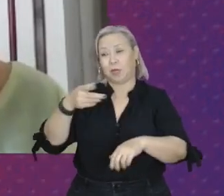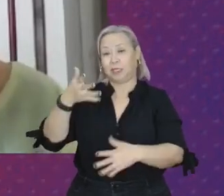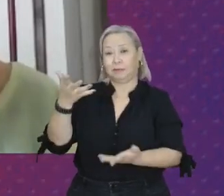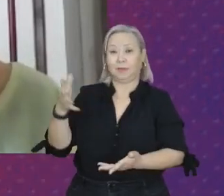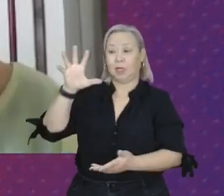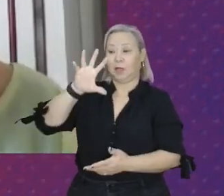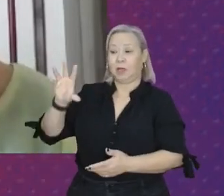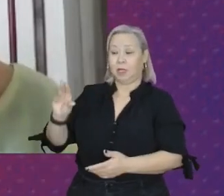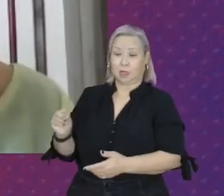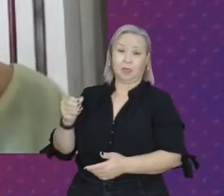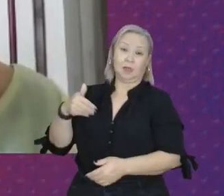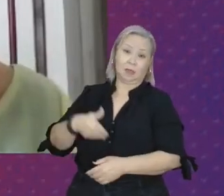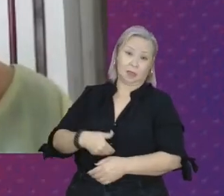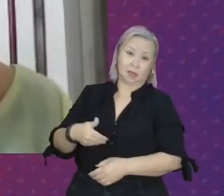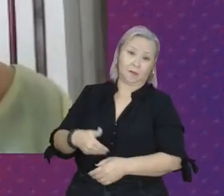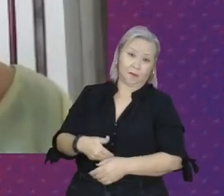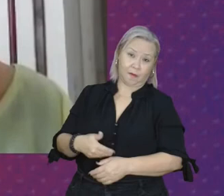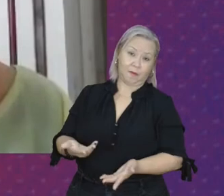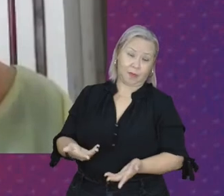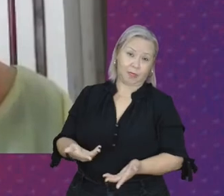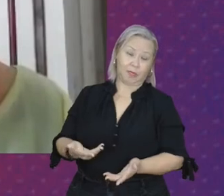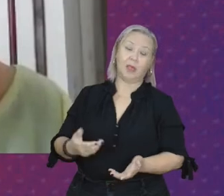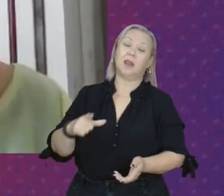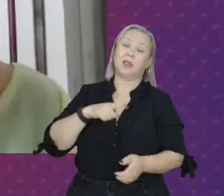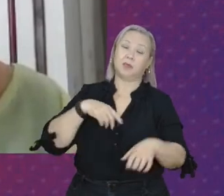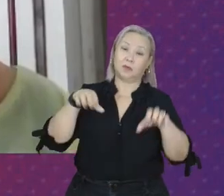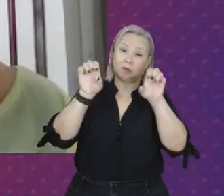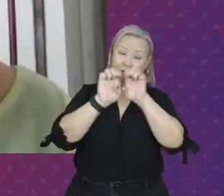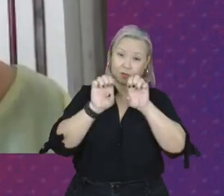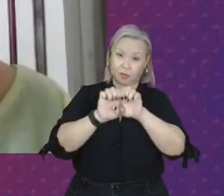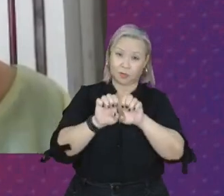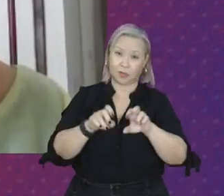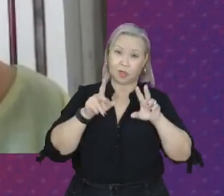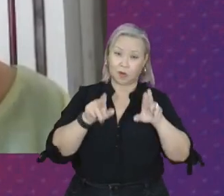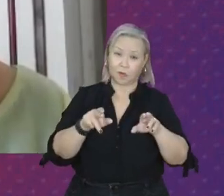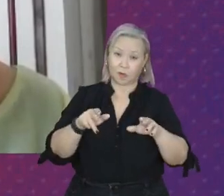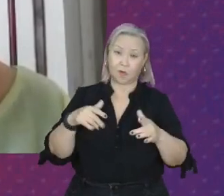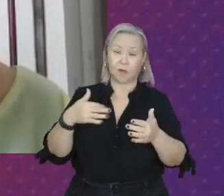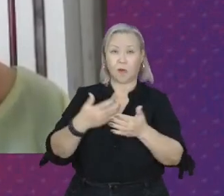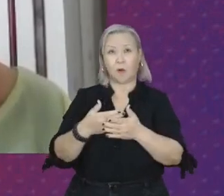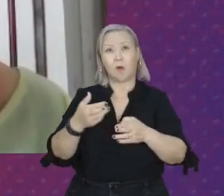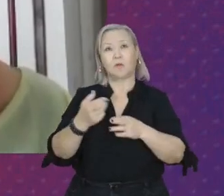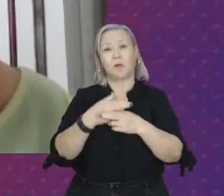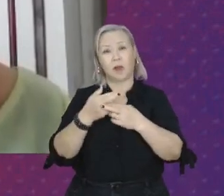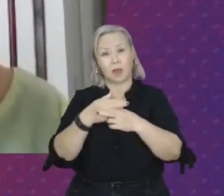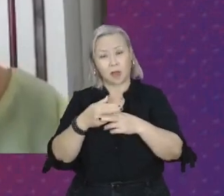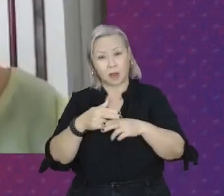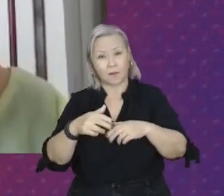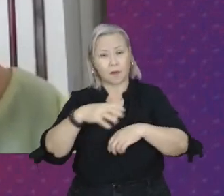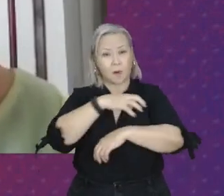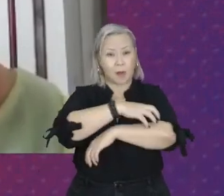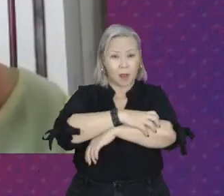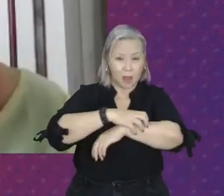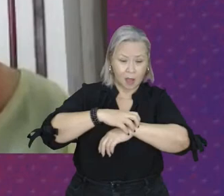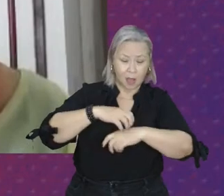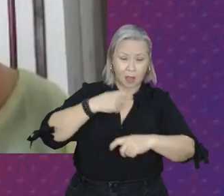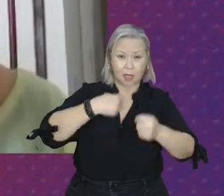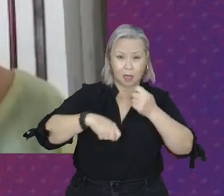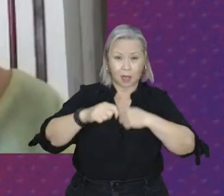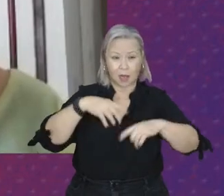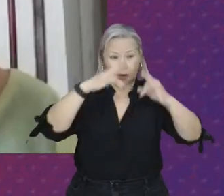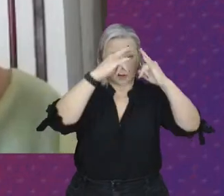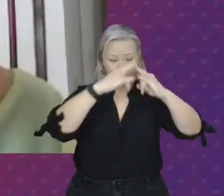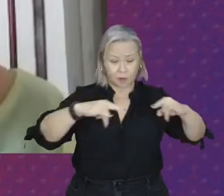fome, embora algumas políticas estruturantes, como o segmento da reforma agrária com assentamentos rurais, ou aumento